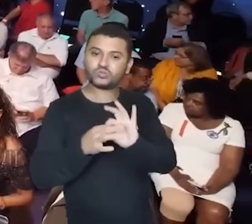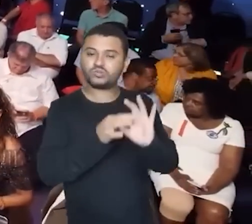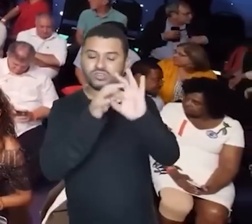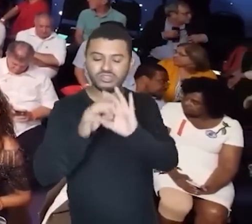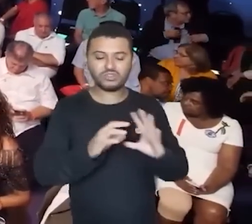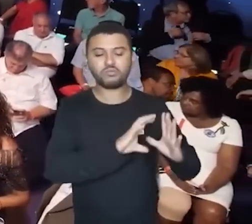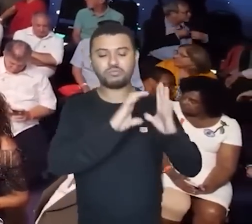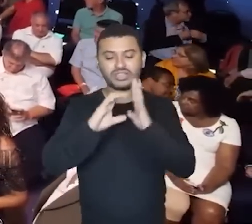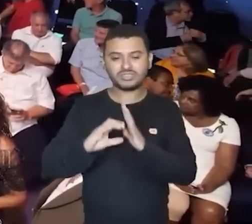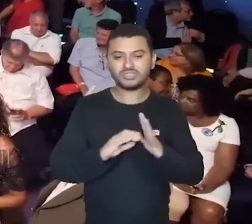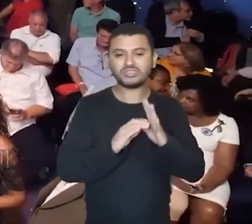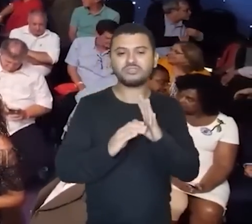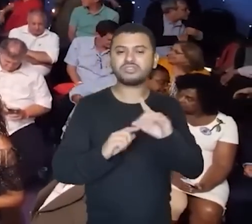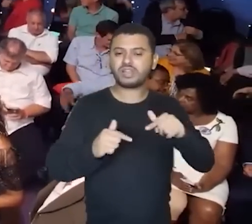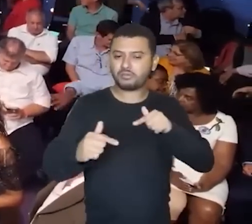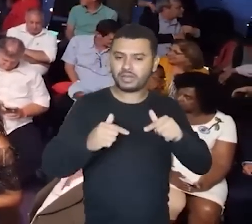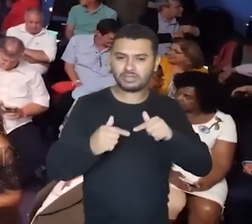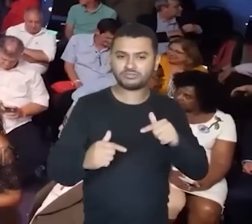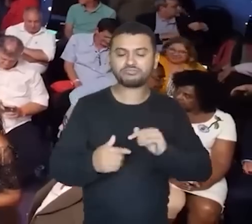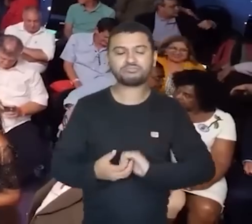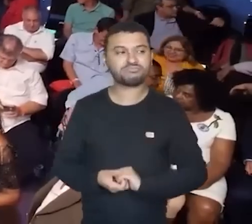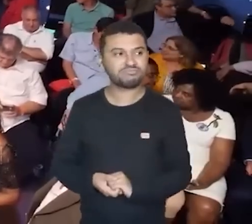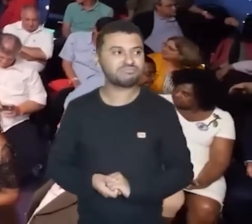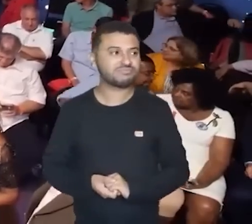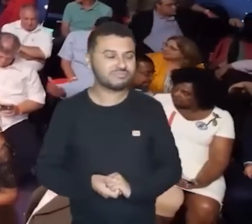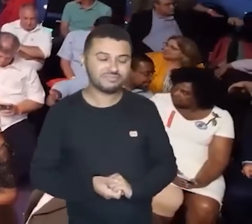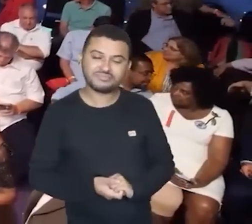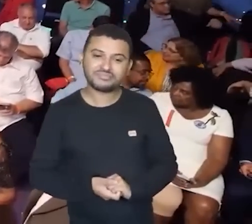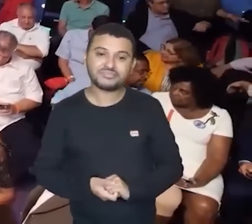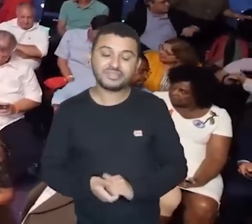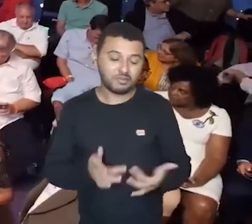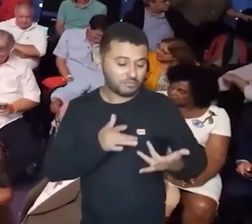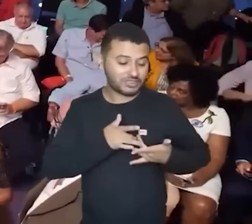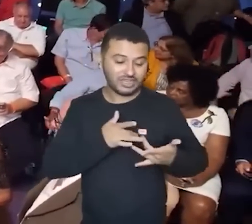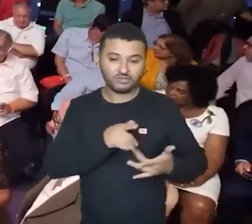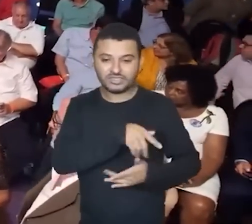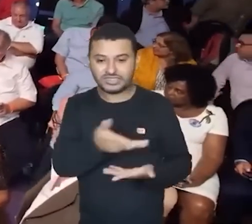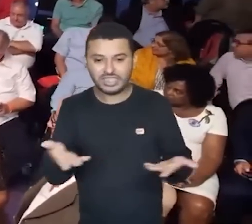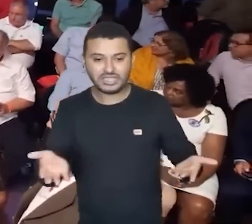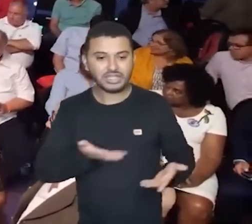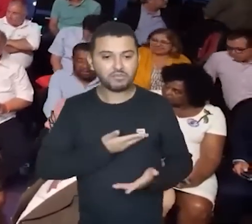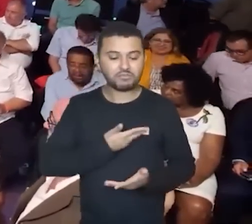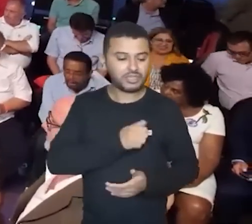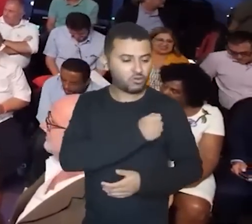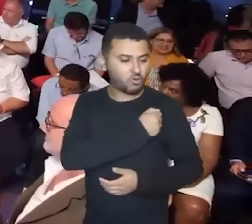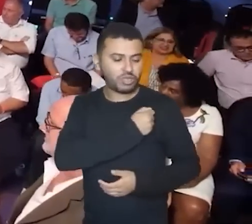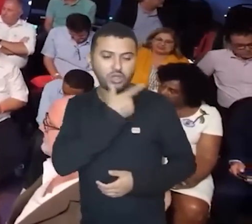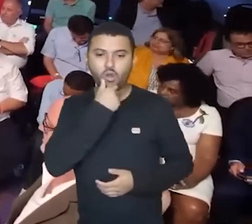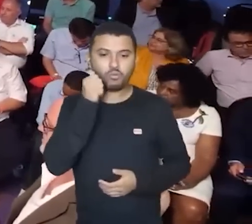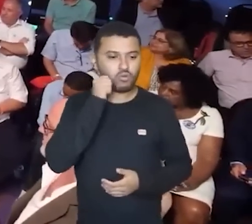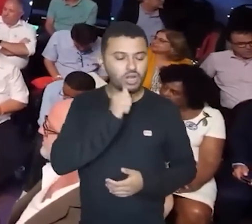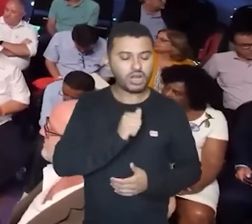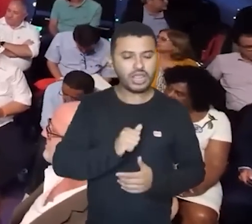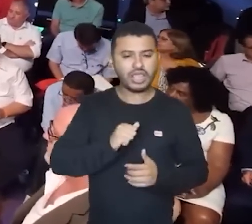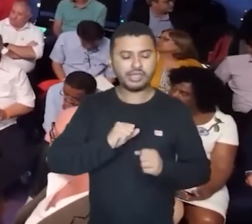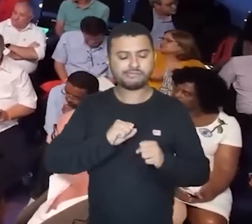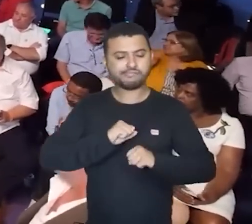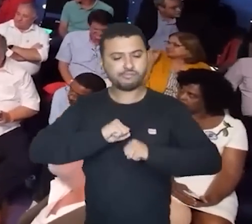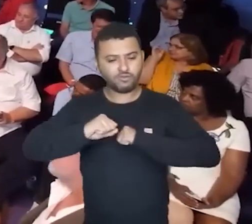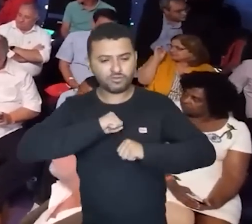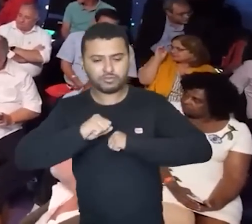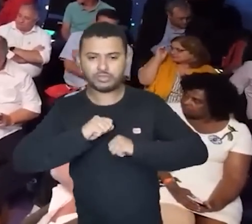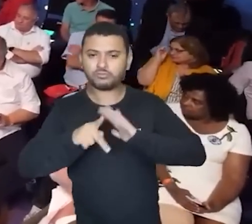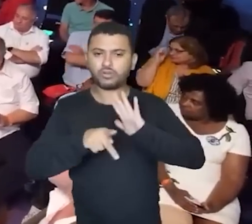dos Trabalhadores. Meus queridos companheiros, minhas queridas companheiras, militância valorosa do Partido